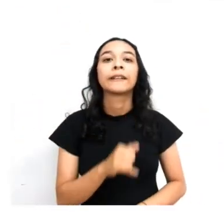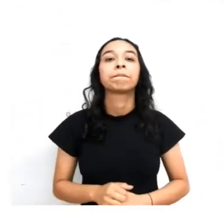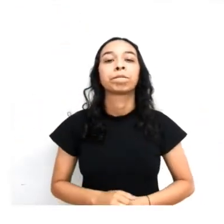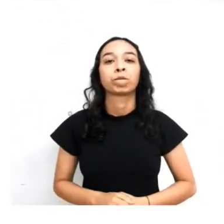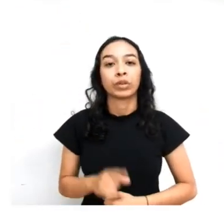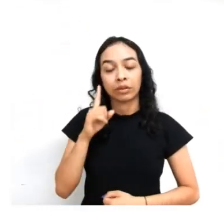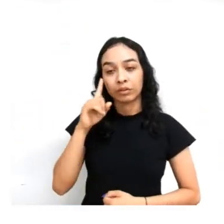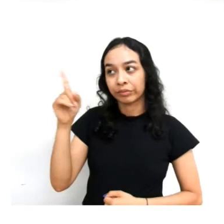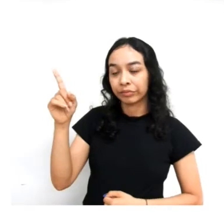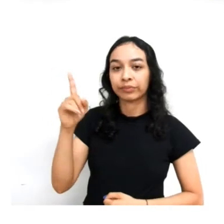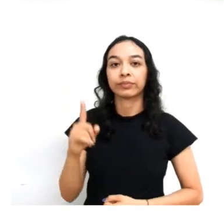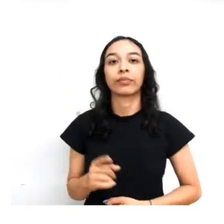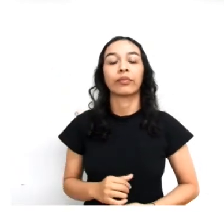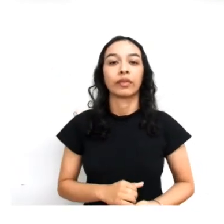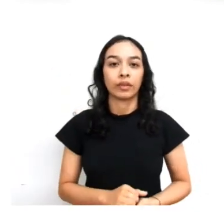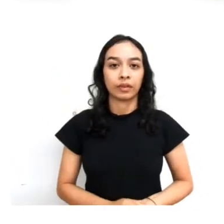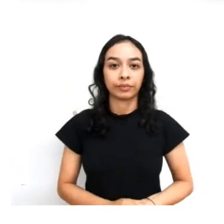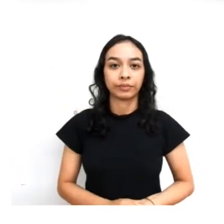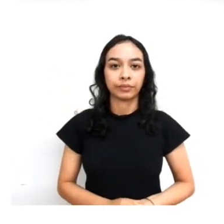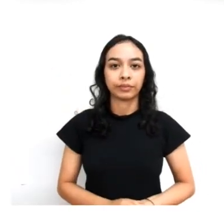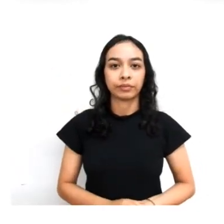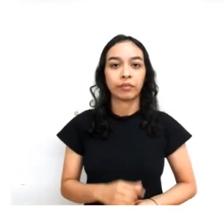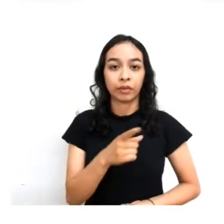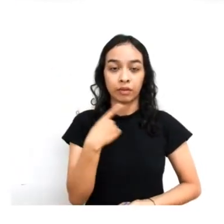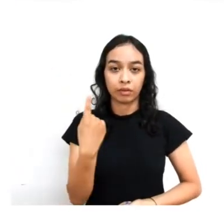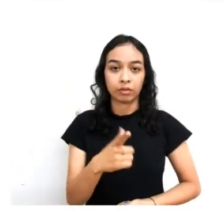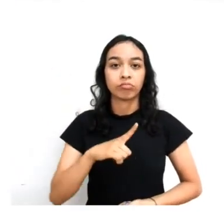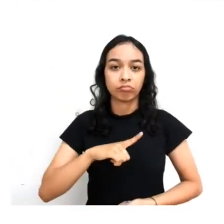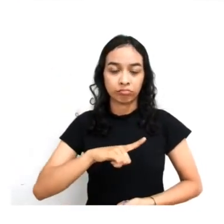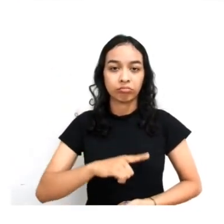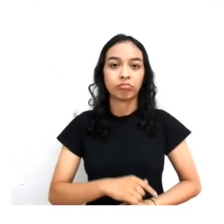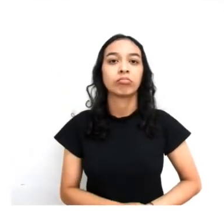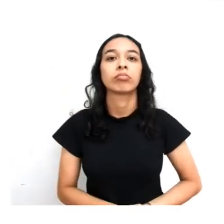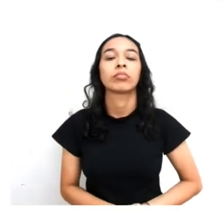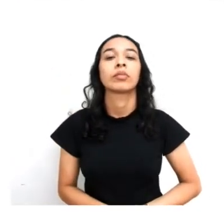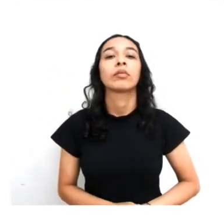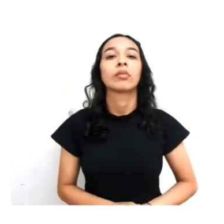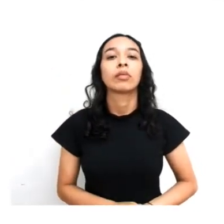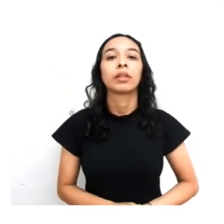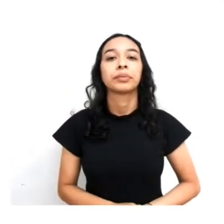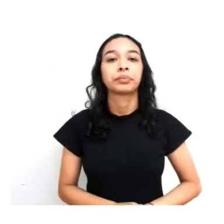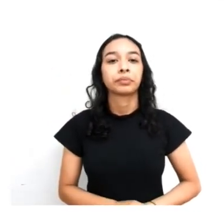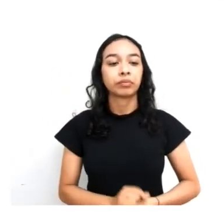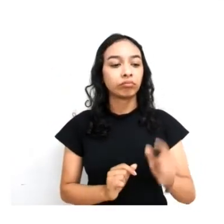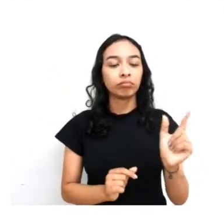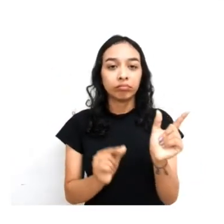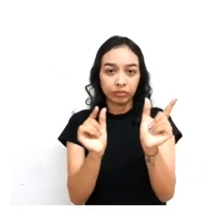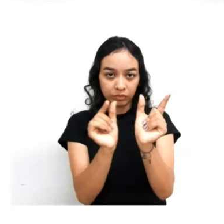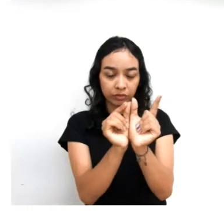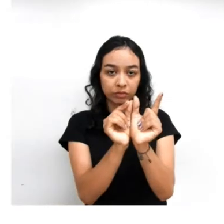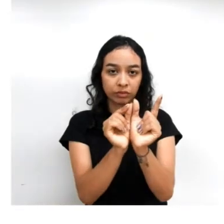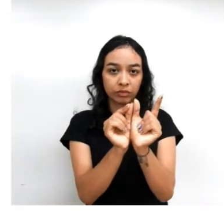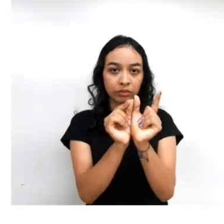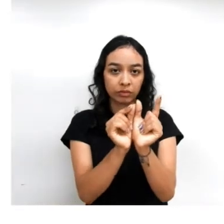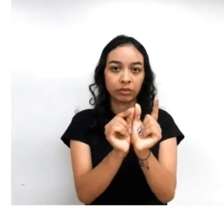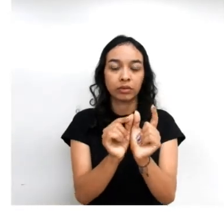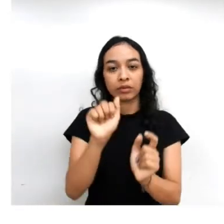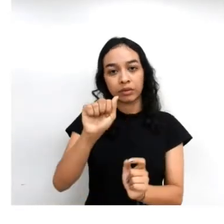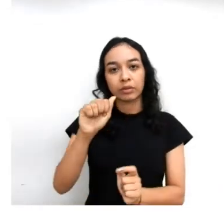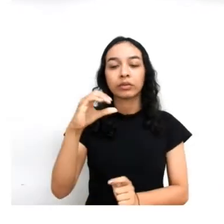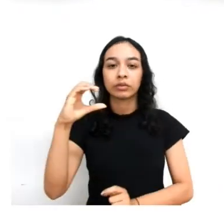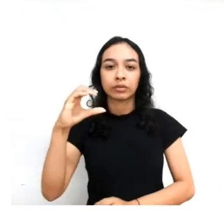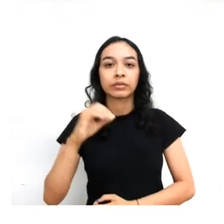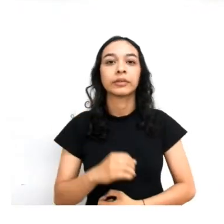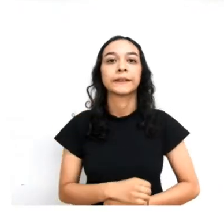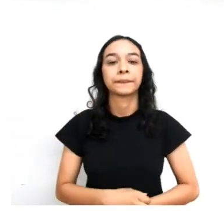amo. Caelum aquila amati. Nós temos exatamente aqui